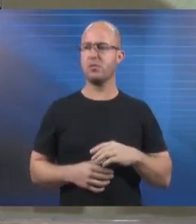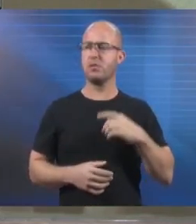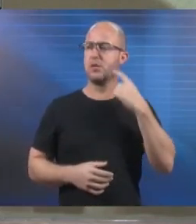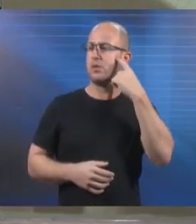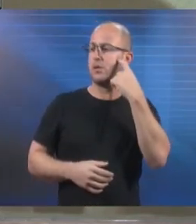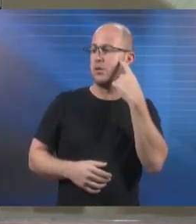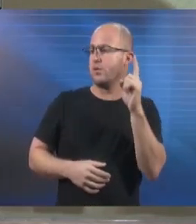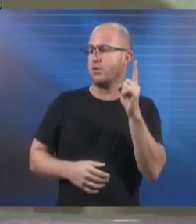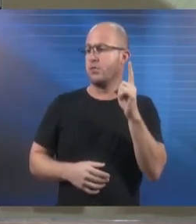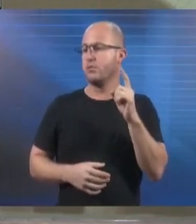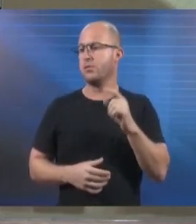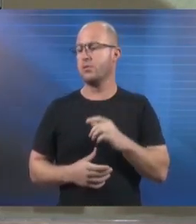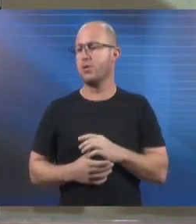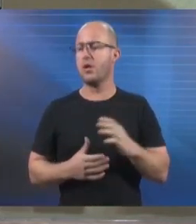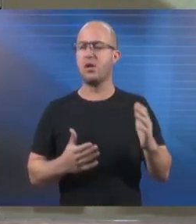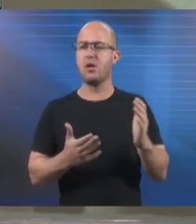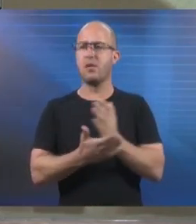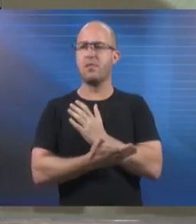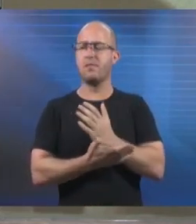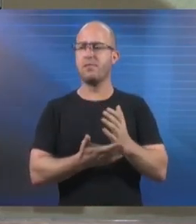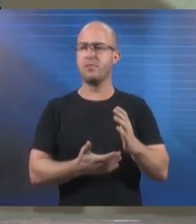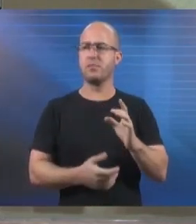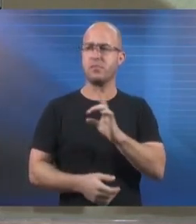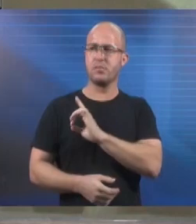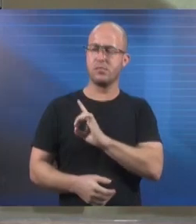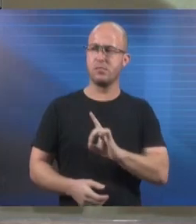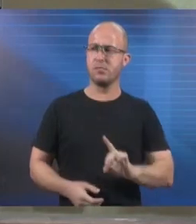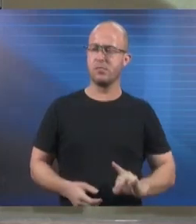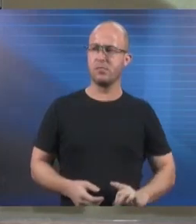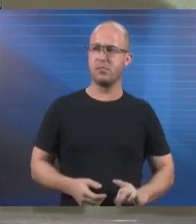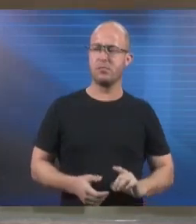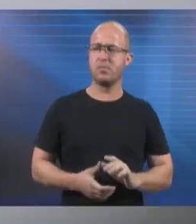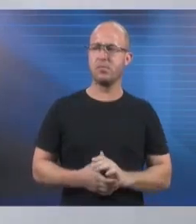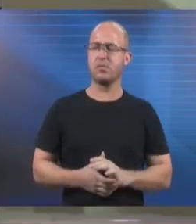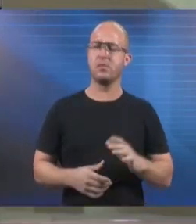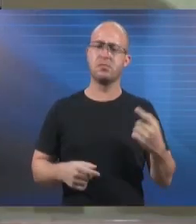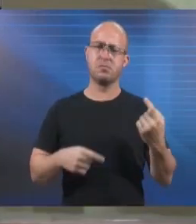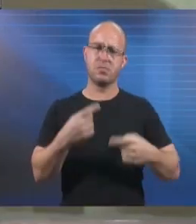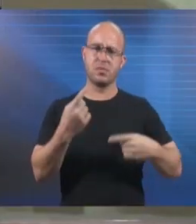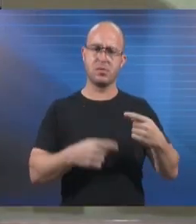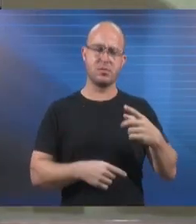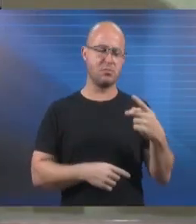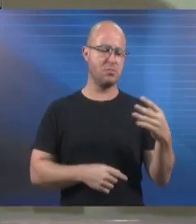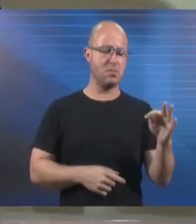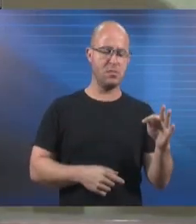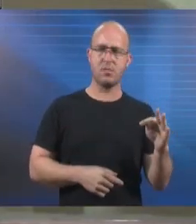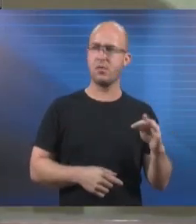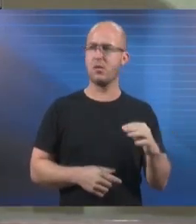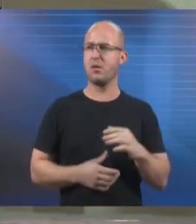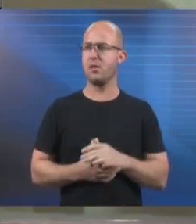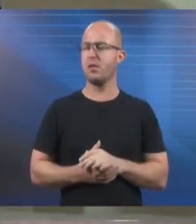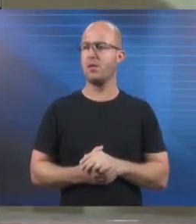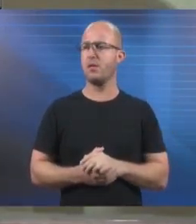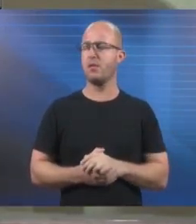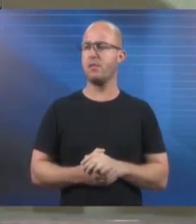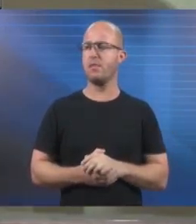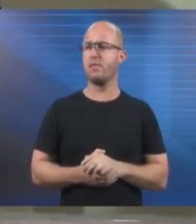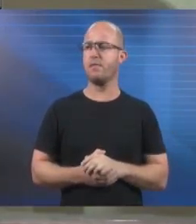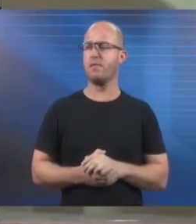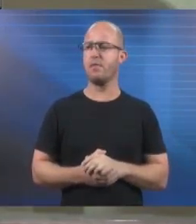entendo porque alguns deputados e e alguns políticos do PT estão está